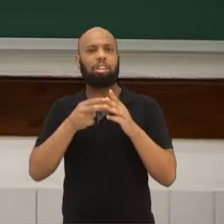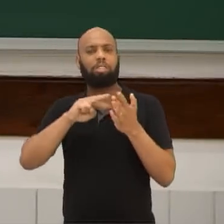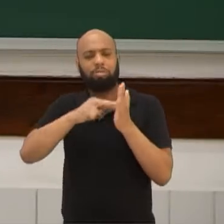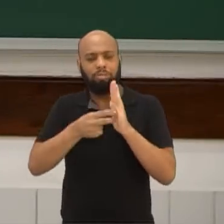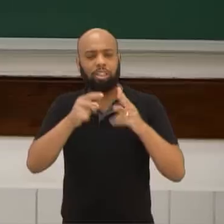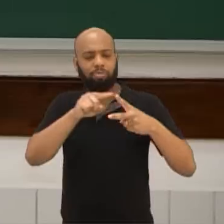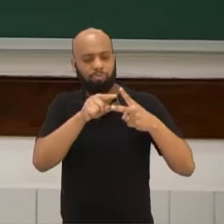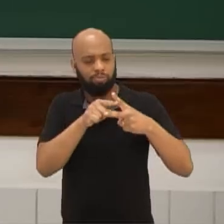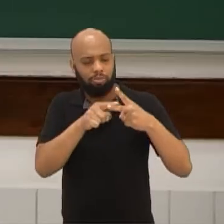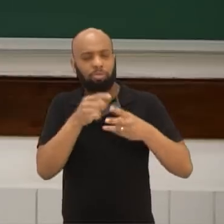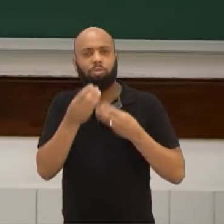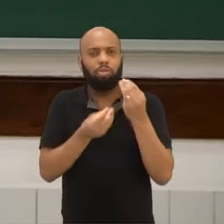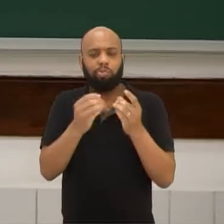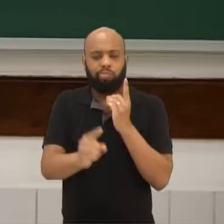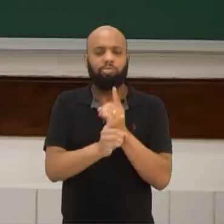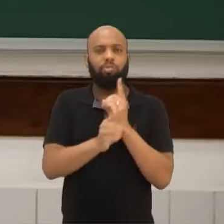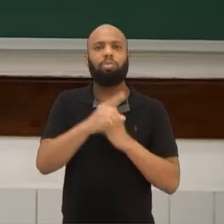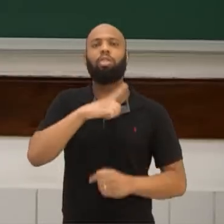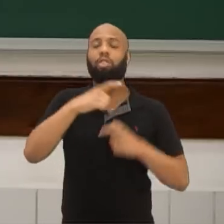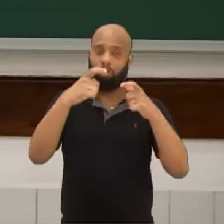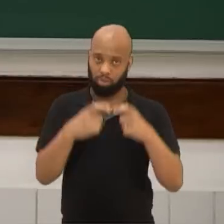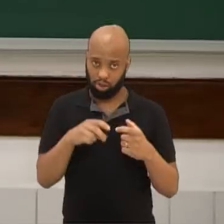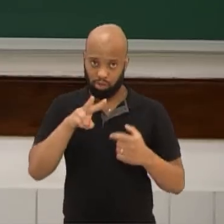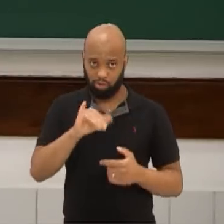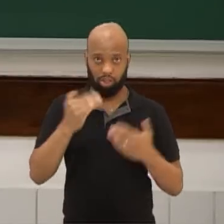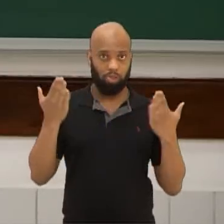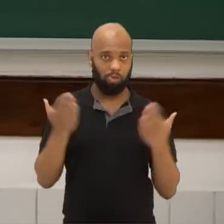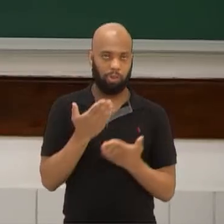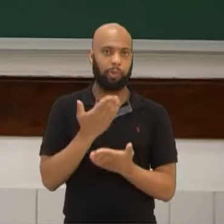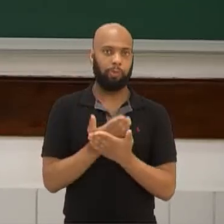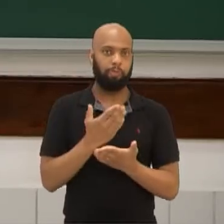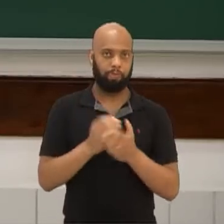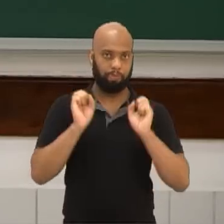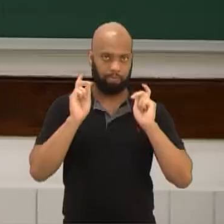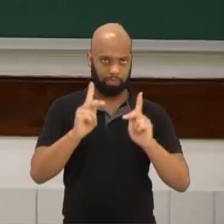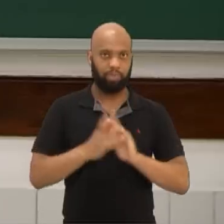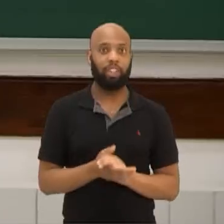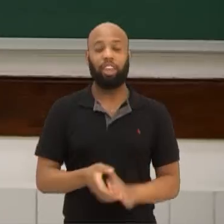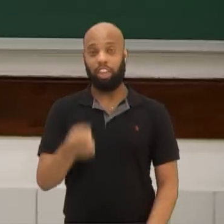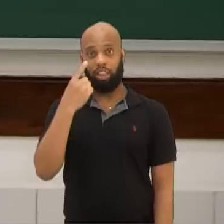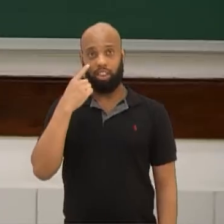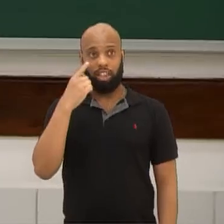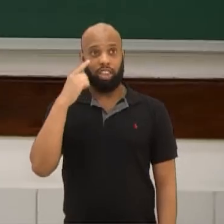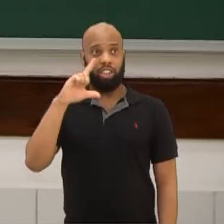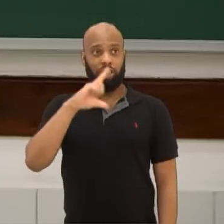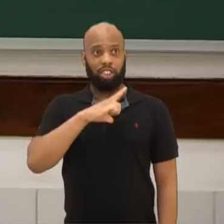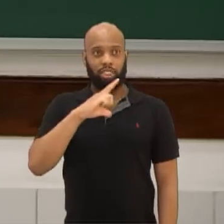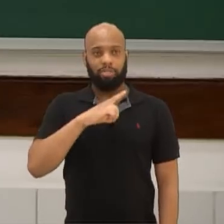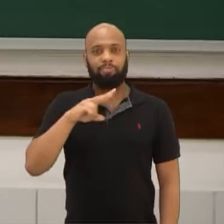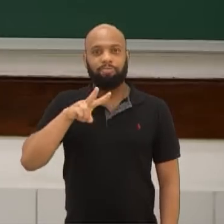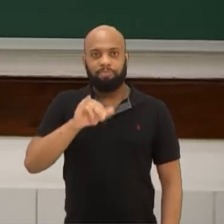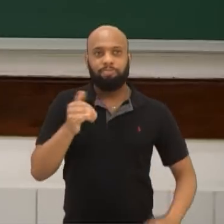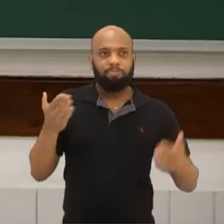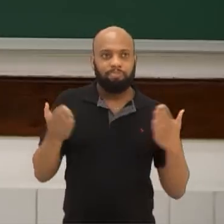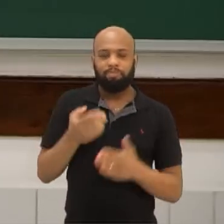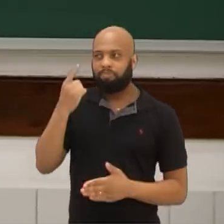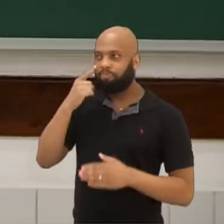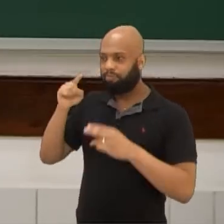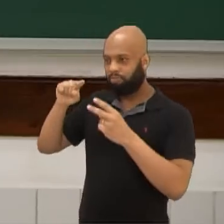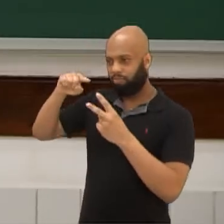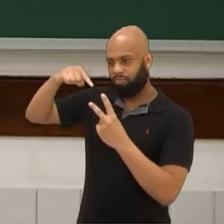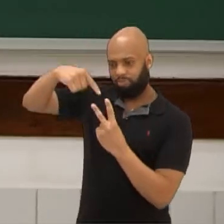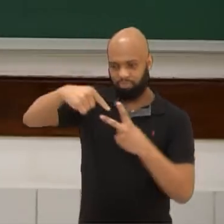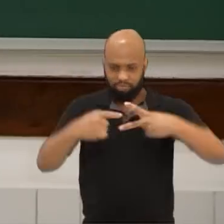encontrar? Aonde que eles estão? Isso a gente vai estudar hoje, certo? Olhando aqui as curvas, podem ter uma ideia do que a gente